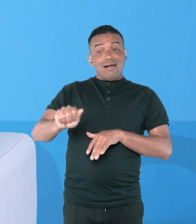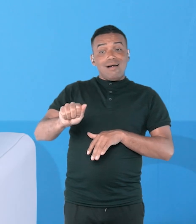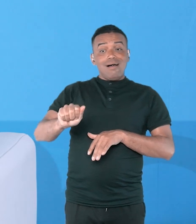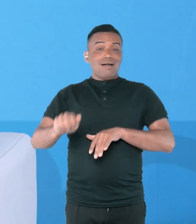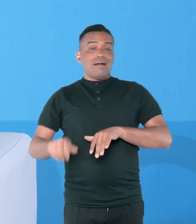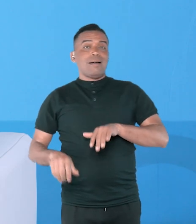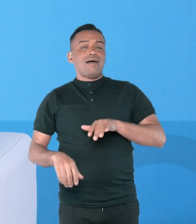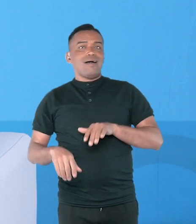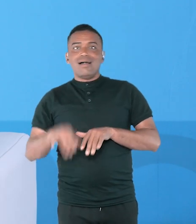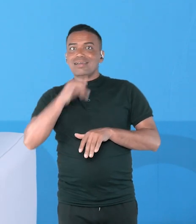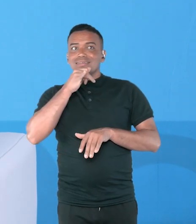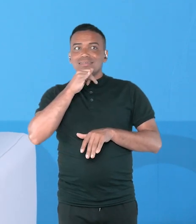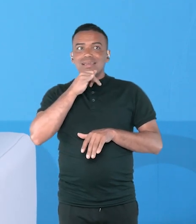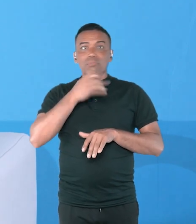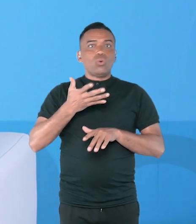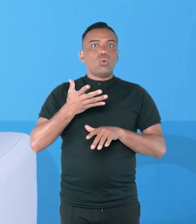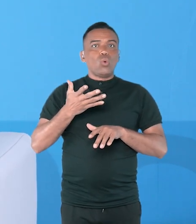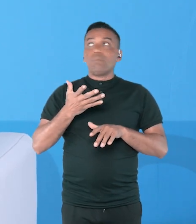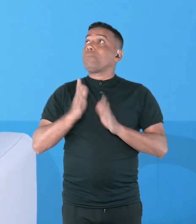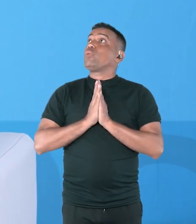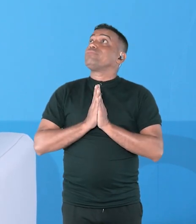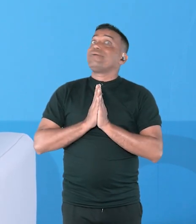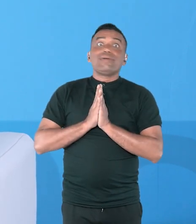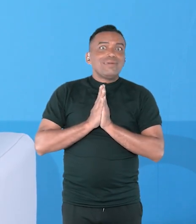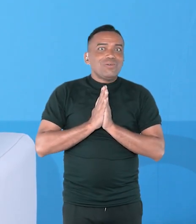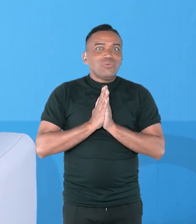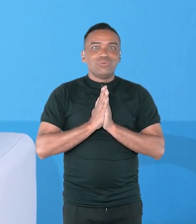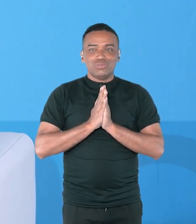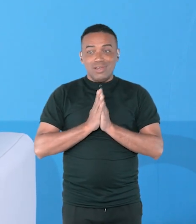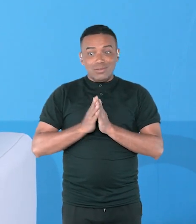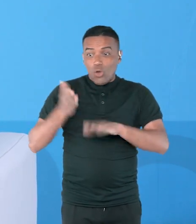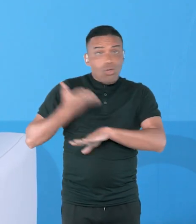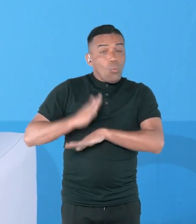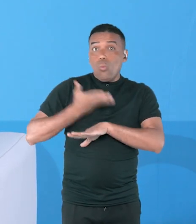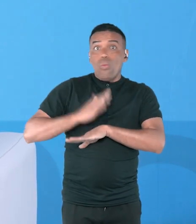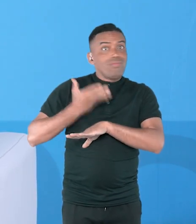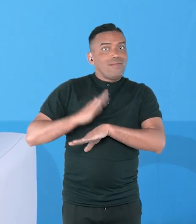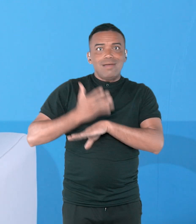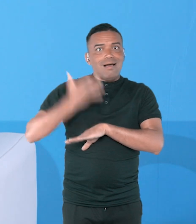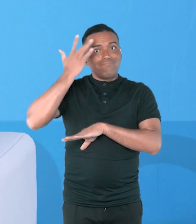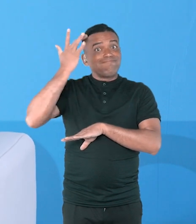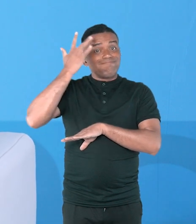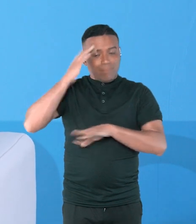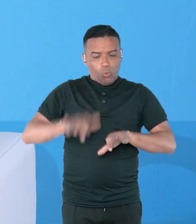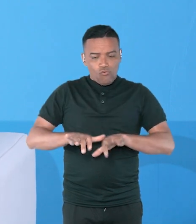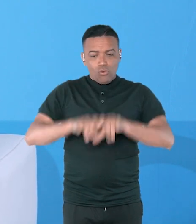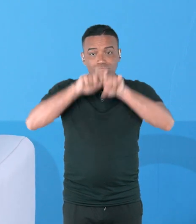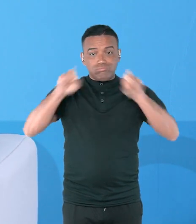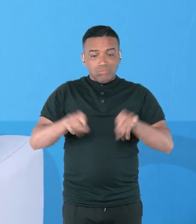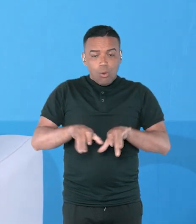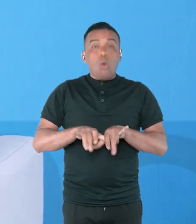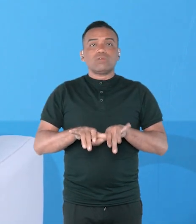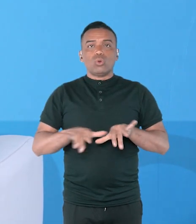para lá. E eu falava, meu Deus, já está aqui. E eu falei, peraí que está aqui, é só eu treinar. E aí eu fui escrevendo,